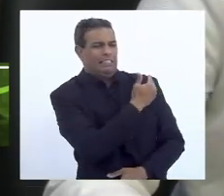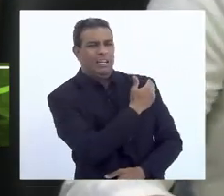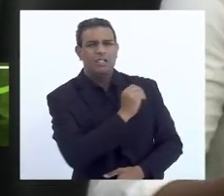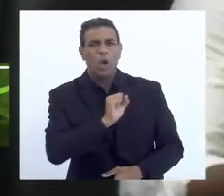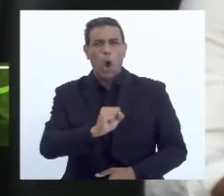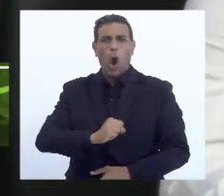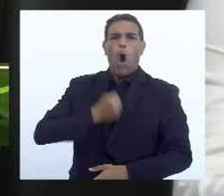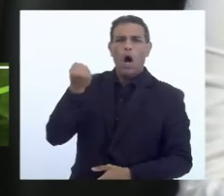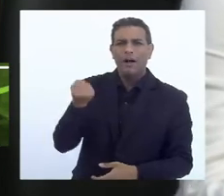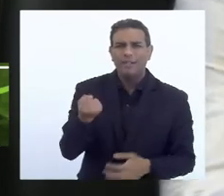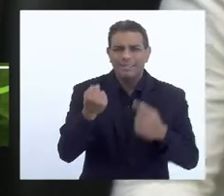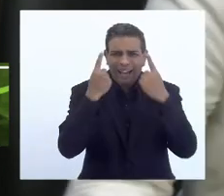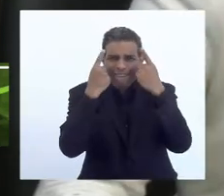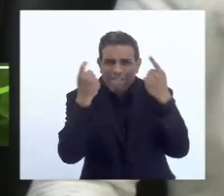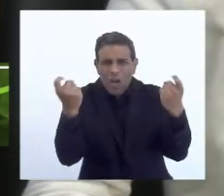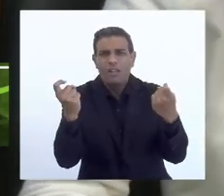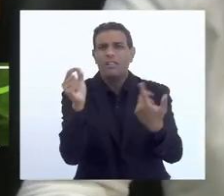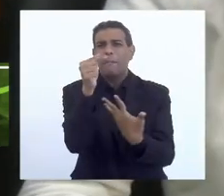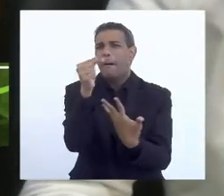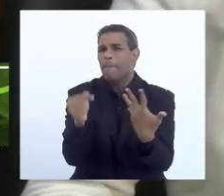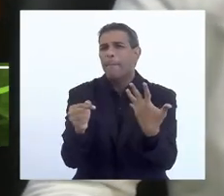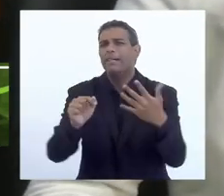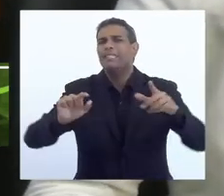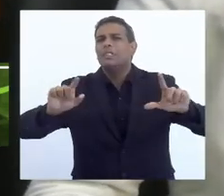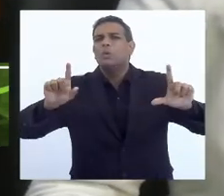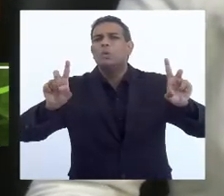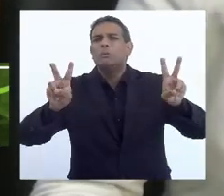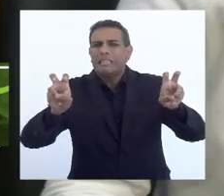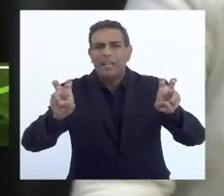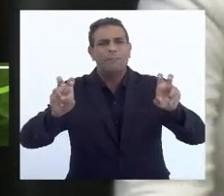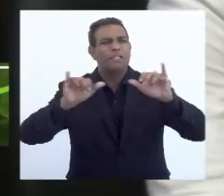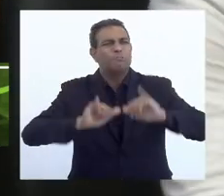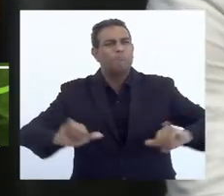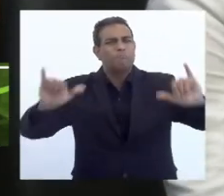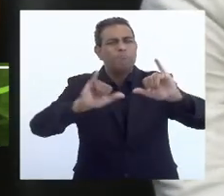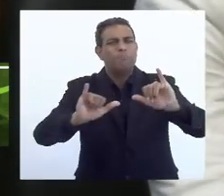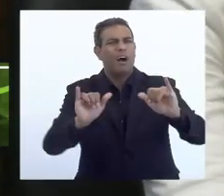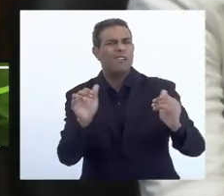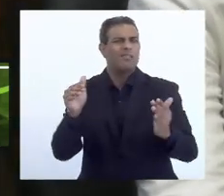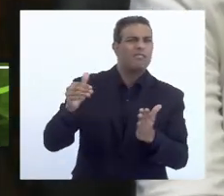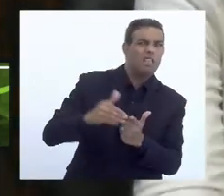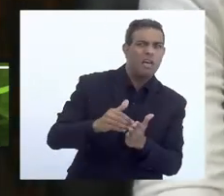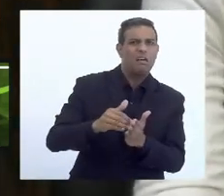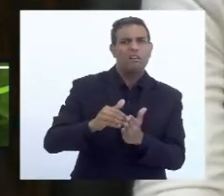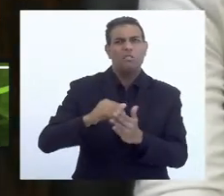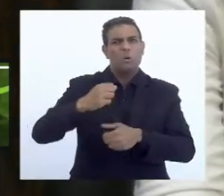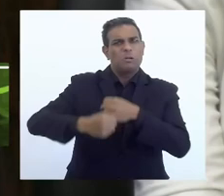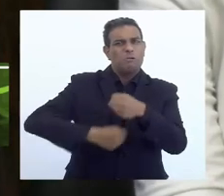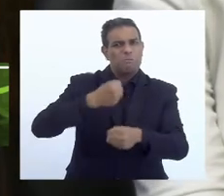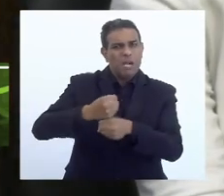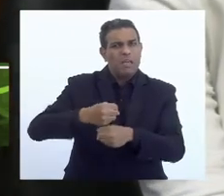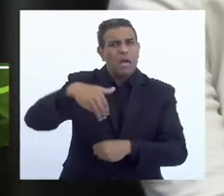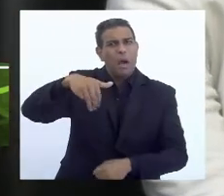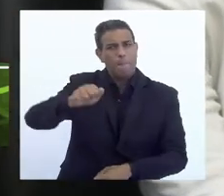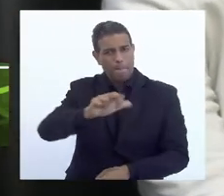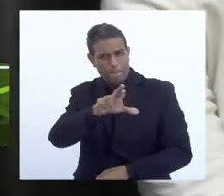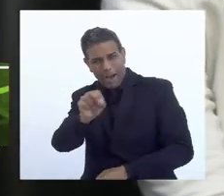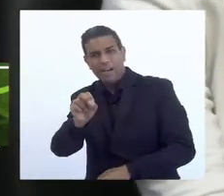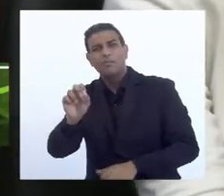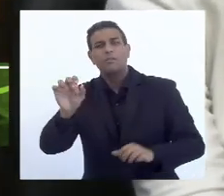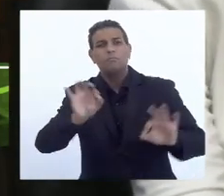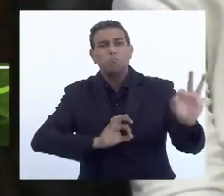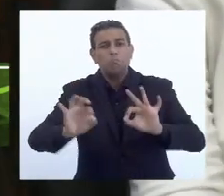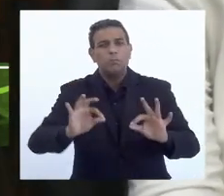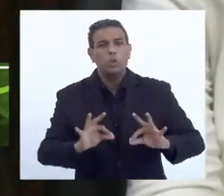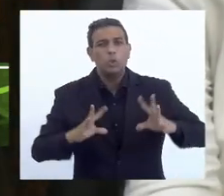ódio, isso é violência. A ideia dessa campanha é que nós consigamos, até março do ano que vem, nos organizarmos para